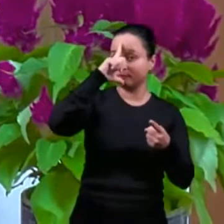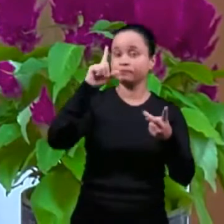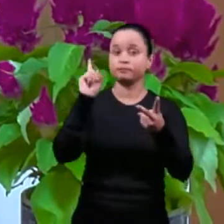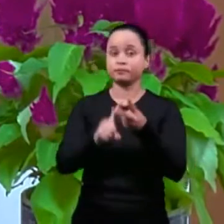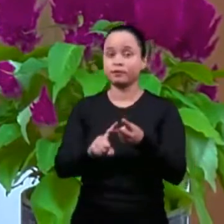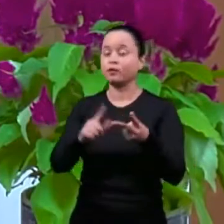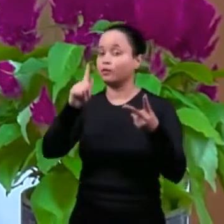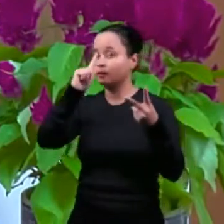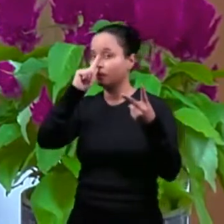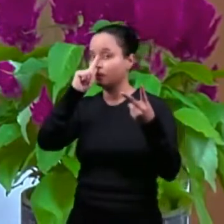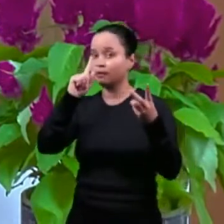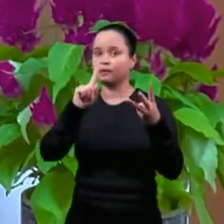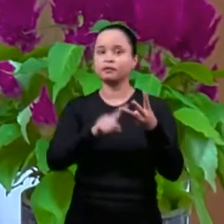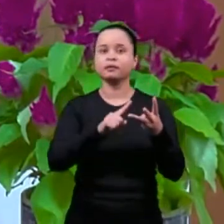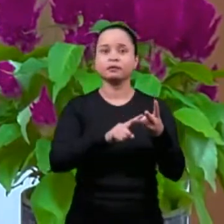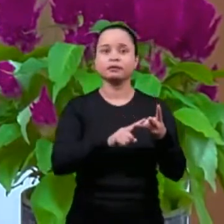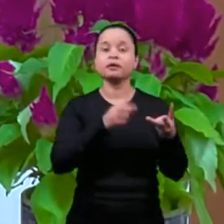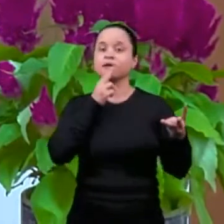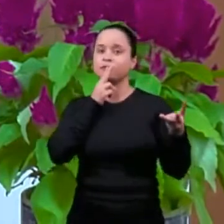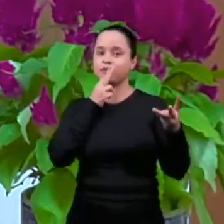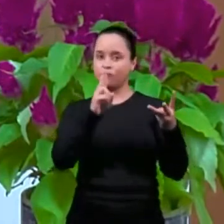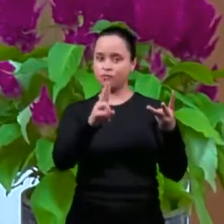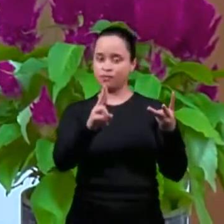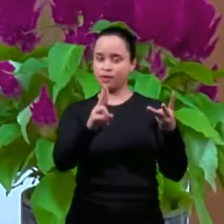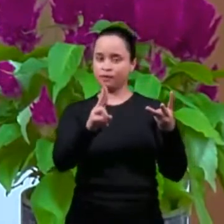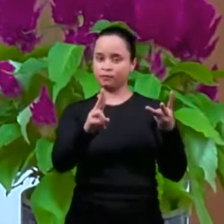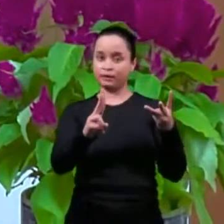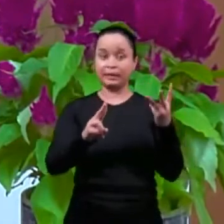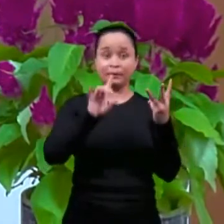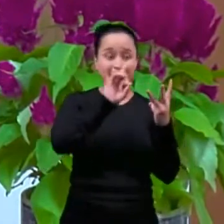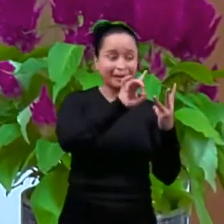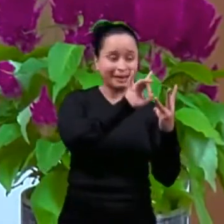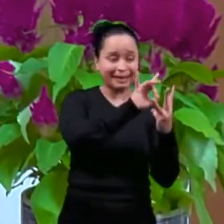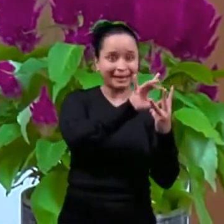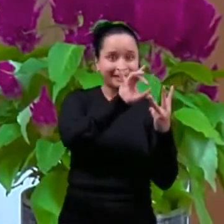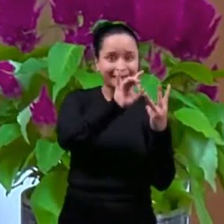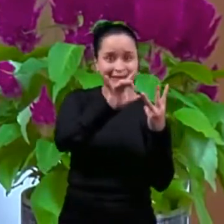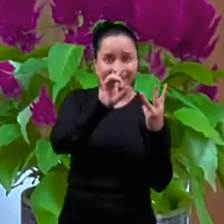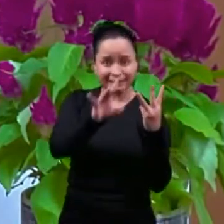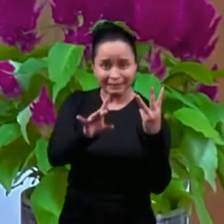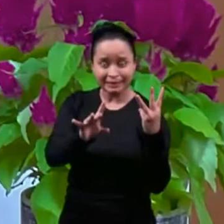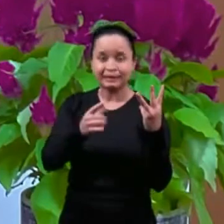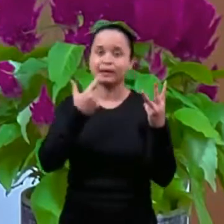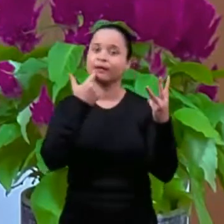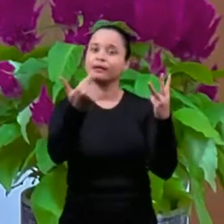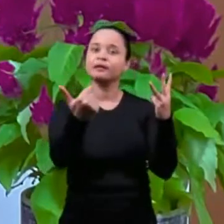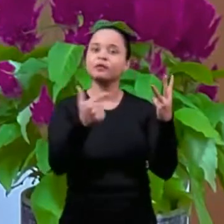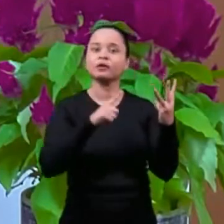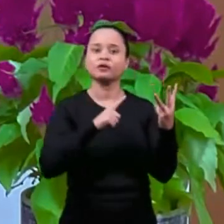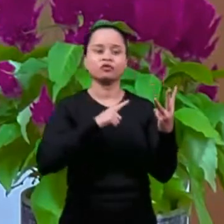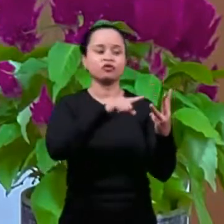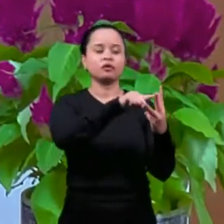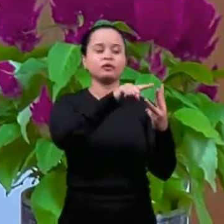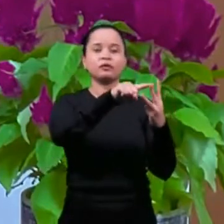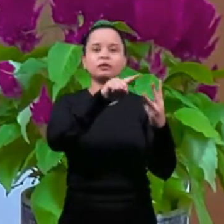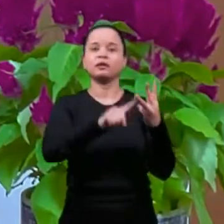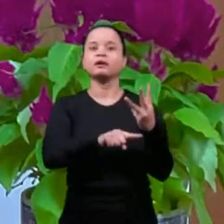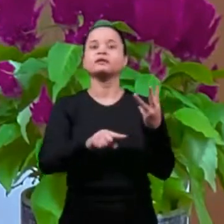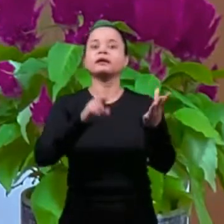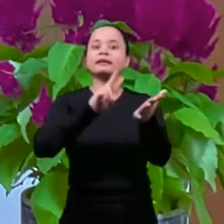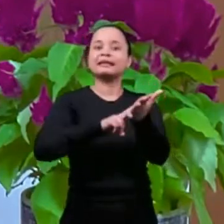existia o hebraico. Então para cada língua existia uma tradução para a